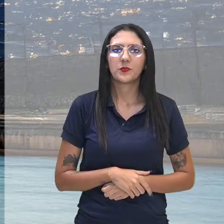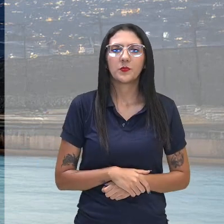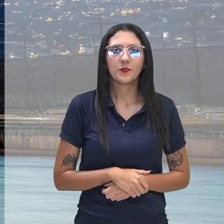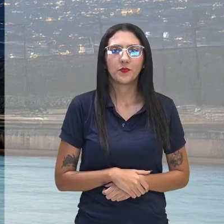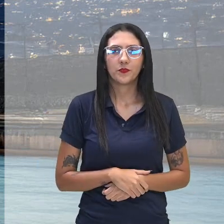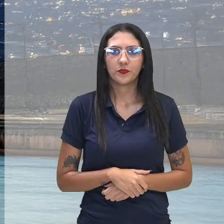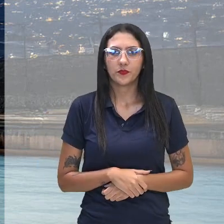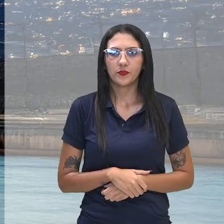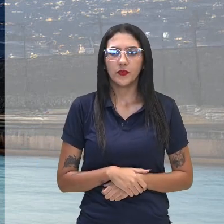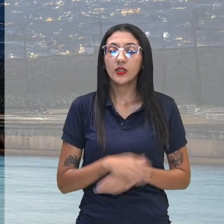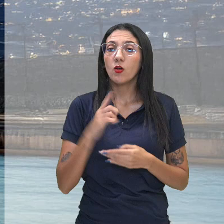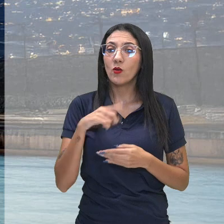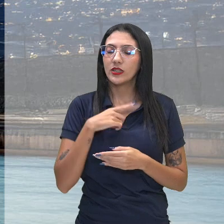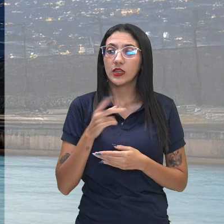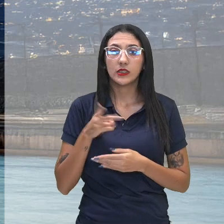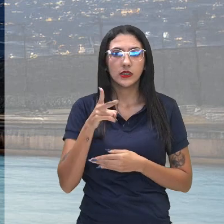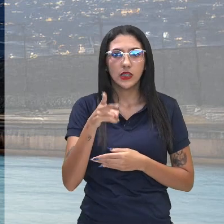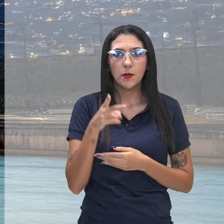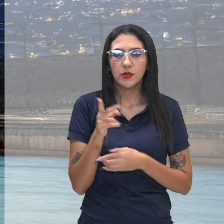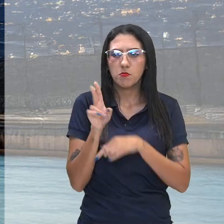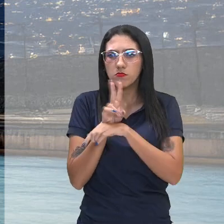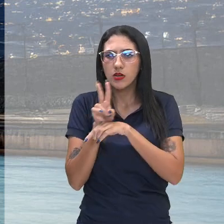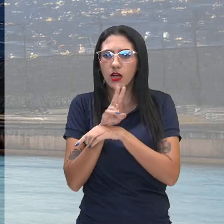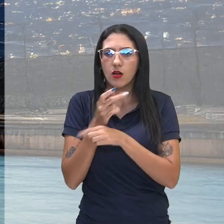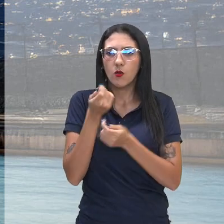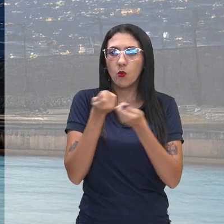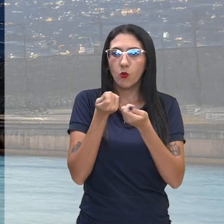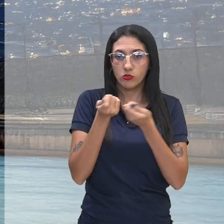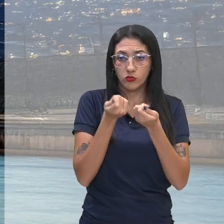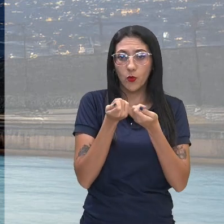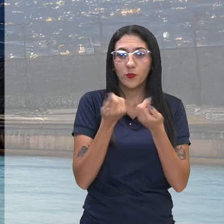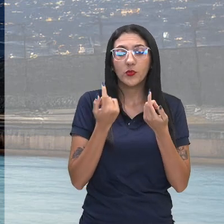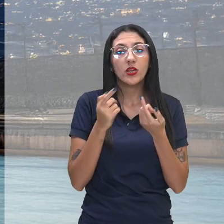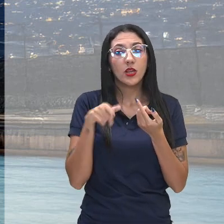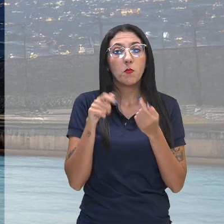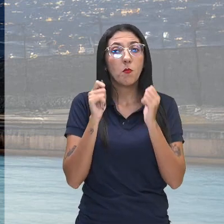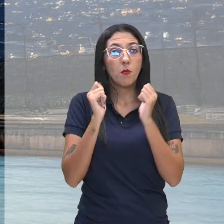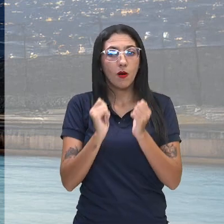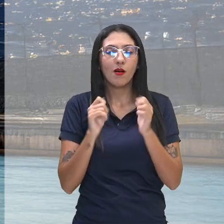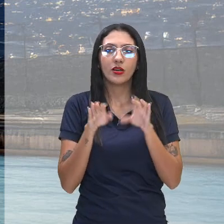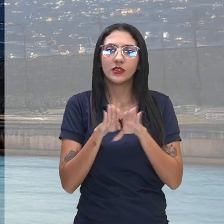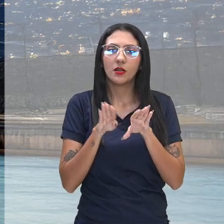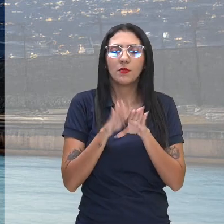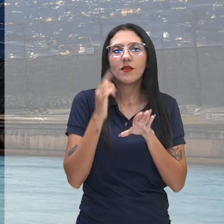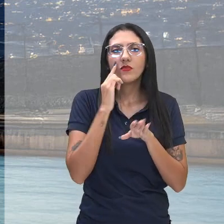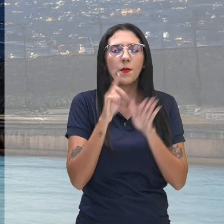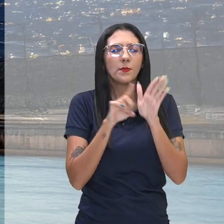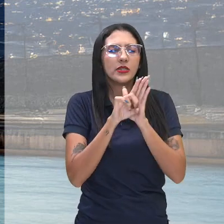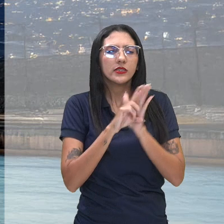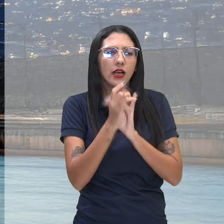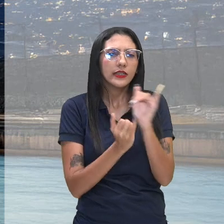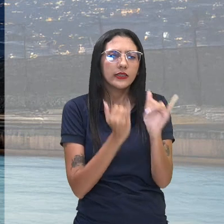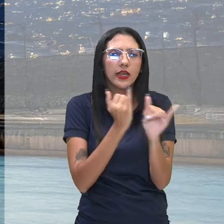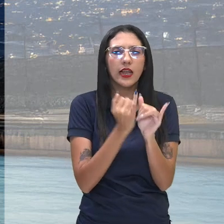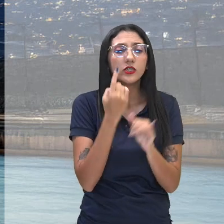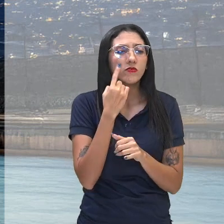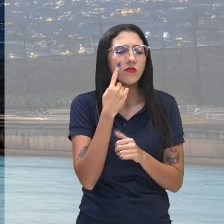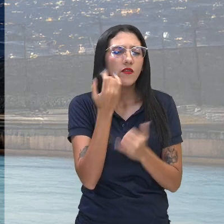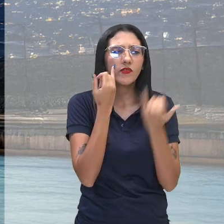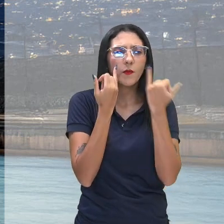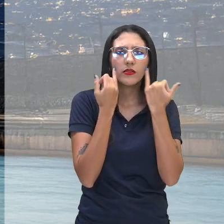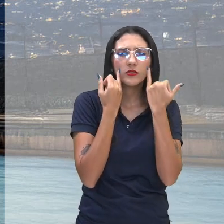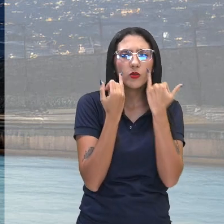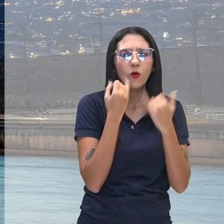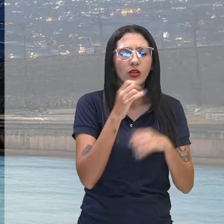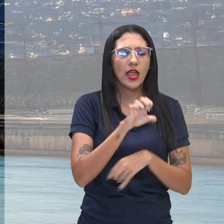monitorado 24 horas por dia e pode ser acompanhado ao vivo pela internet. É só pesquisar ali informações sobre o vulcão Etna,